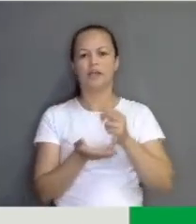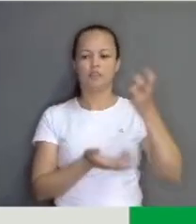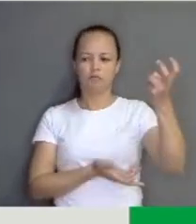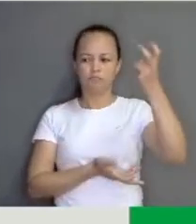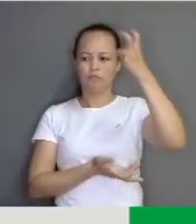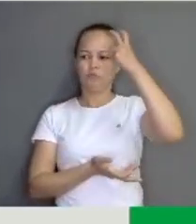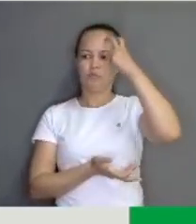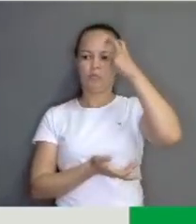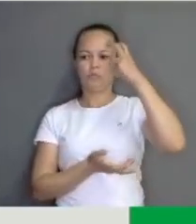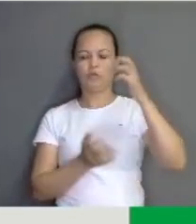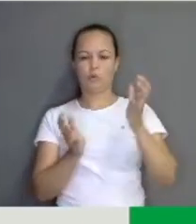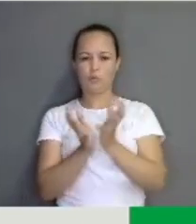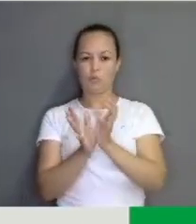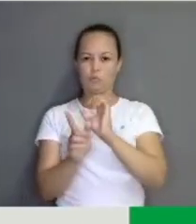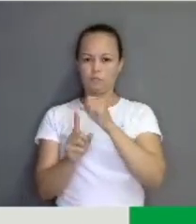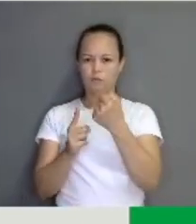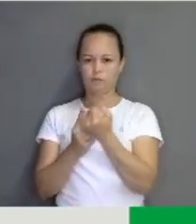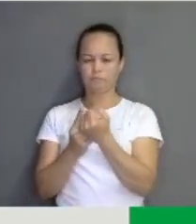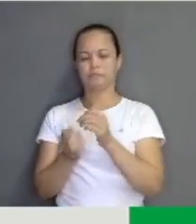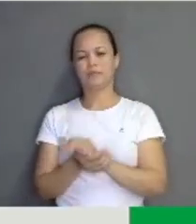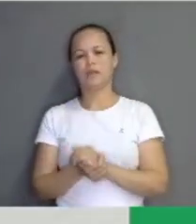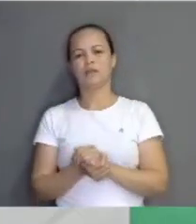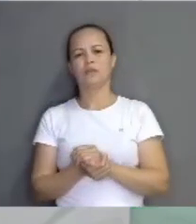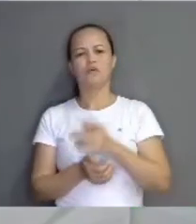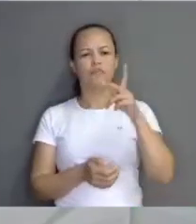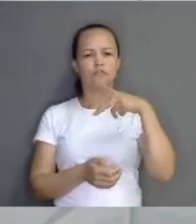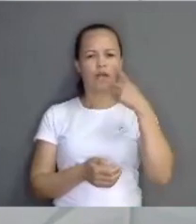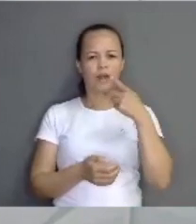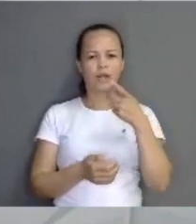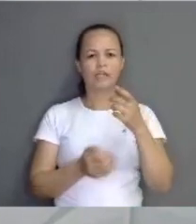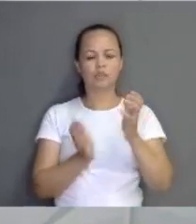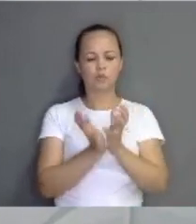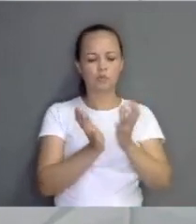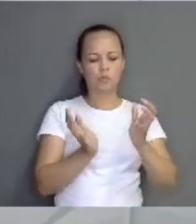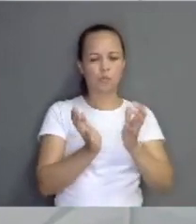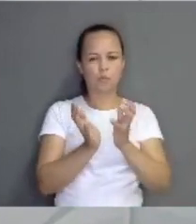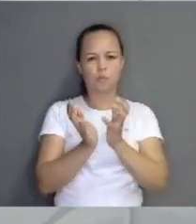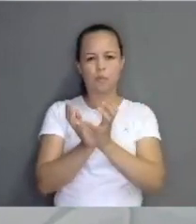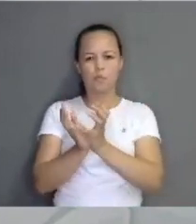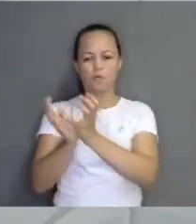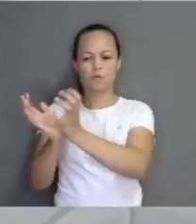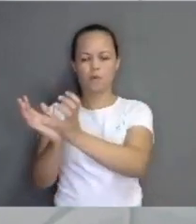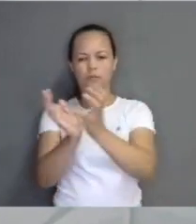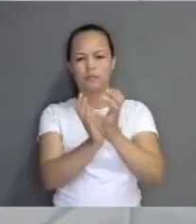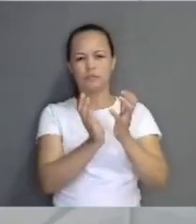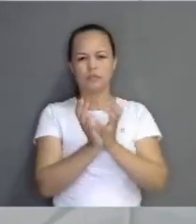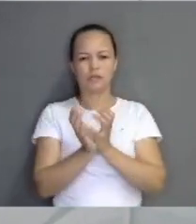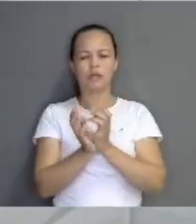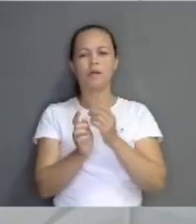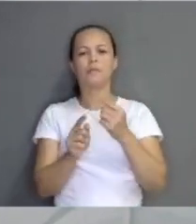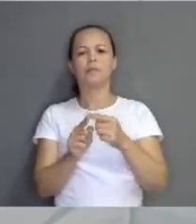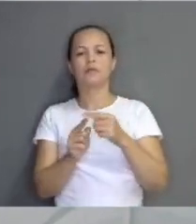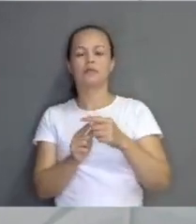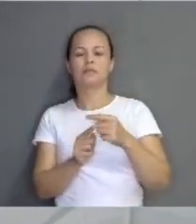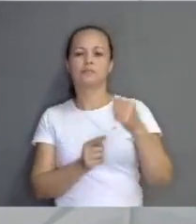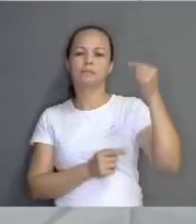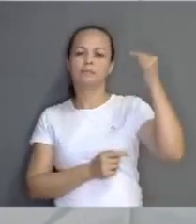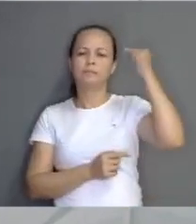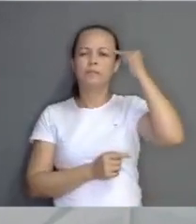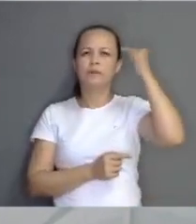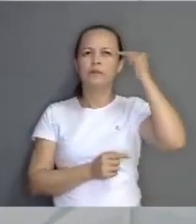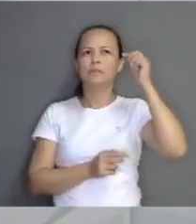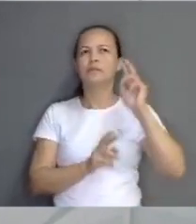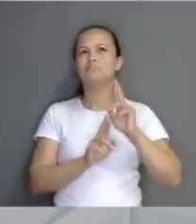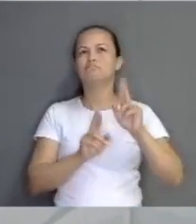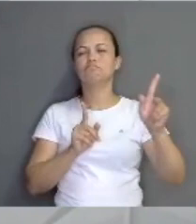se separa por conta de alguma intenção, geralmente é porque eles têm pensamentos diferentes. E por ter